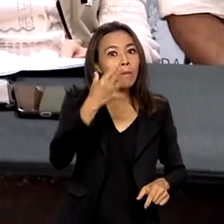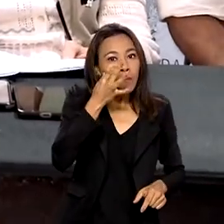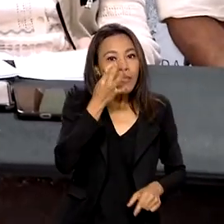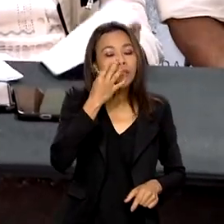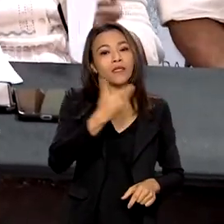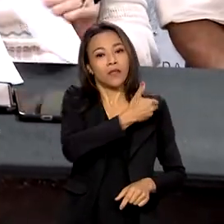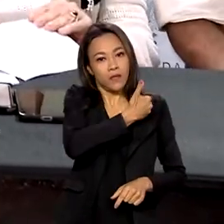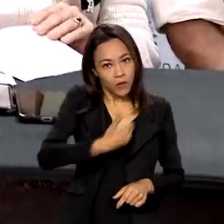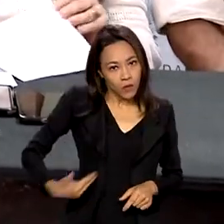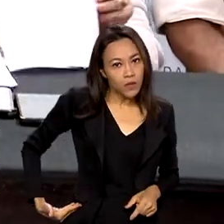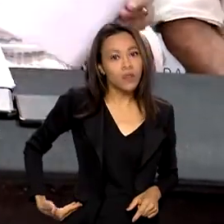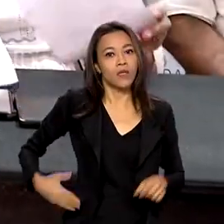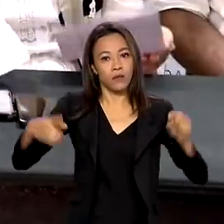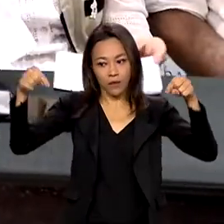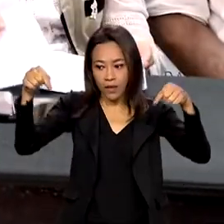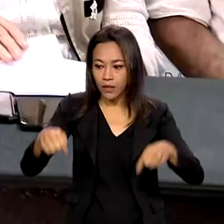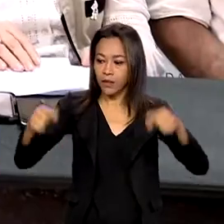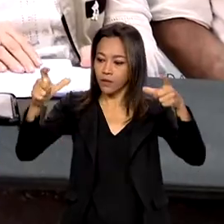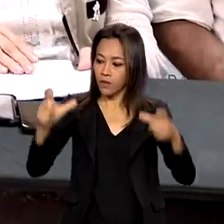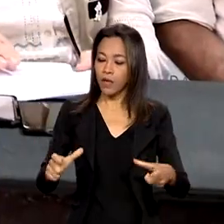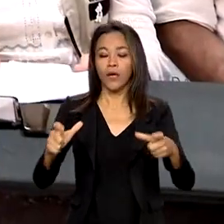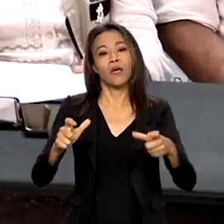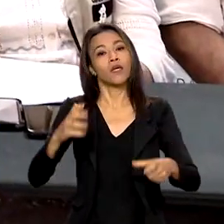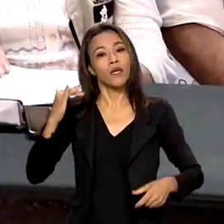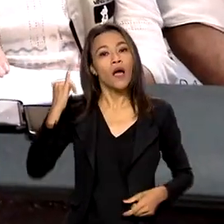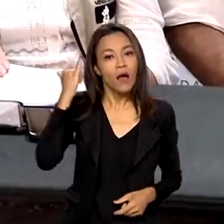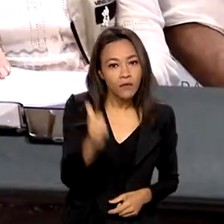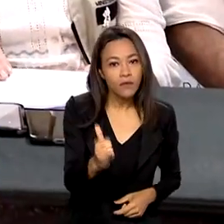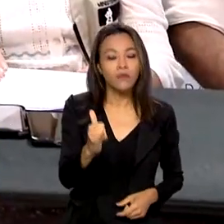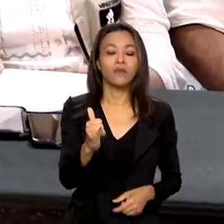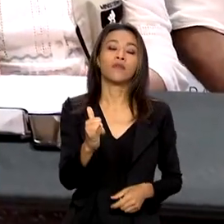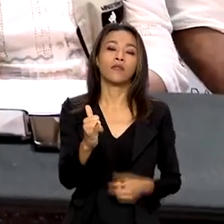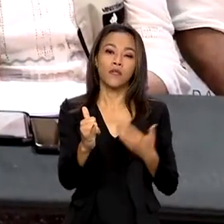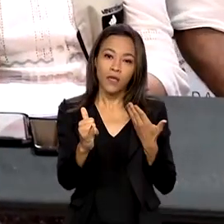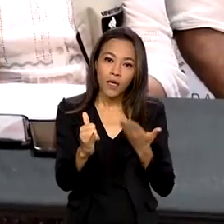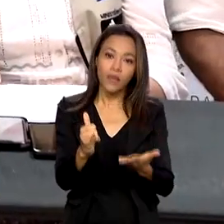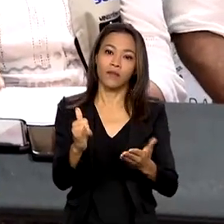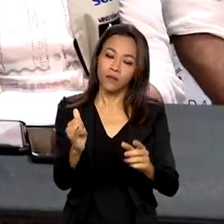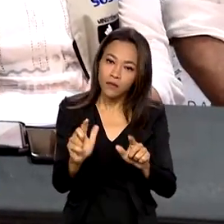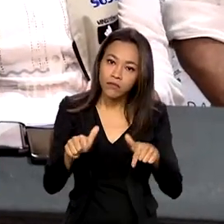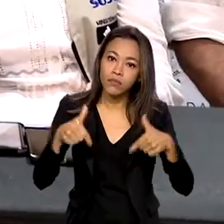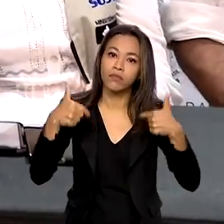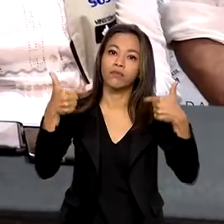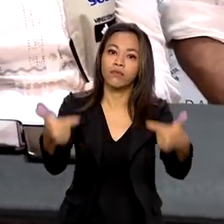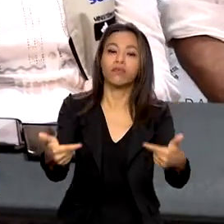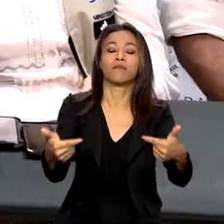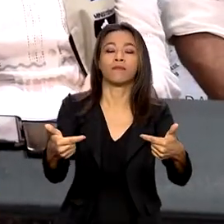do Estado brasileiro e reforçar essa atuação, né,